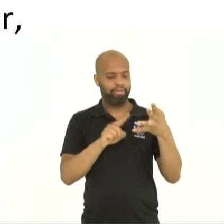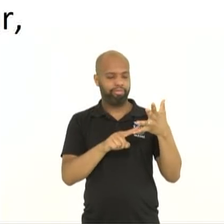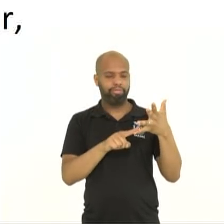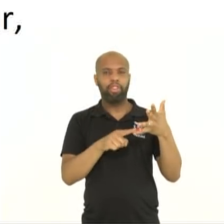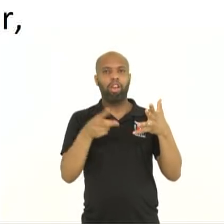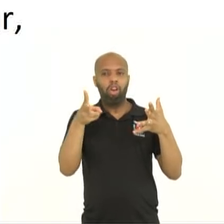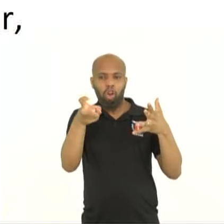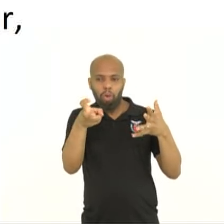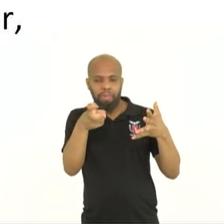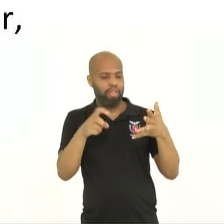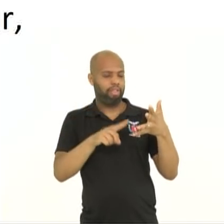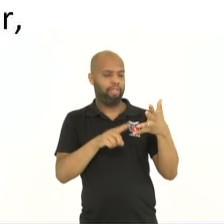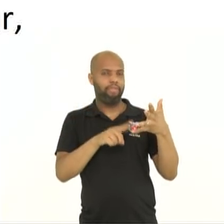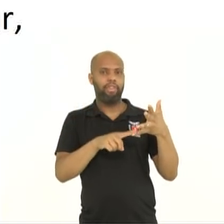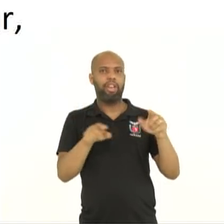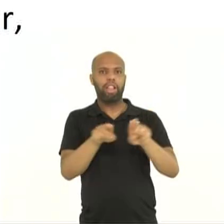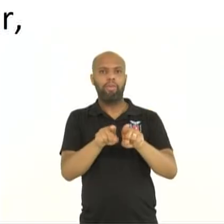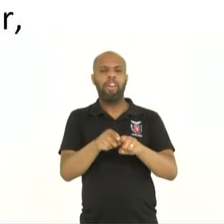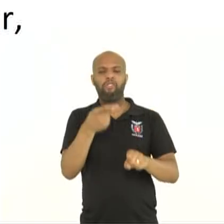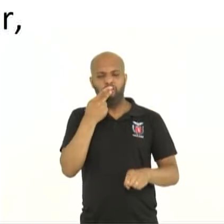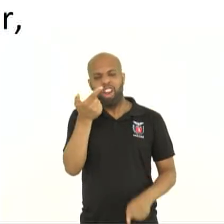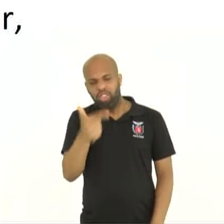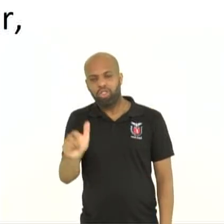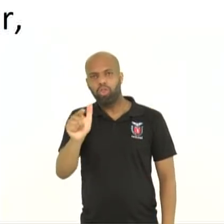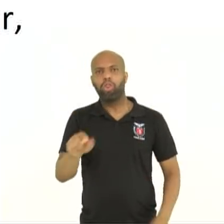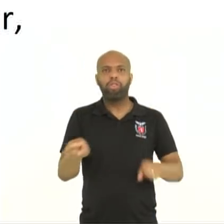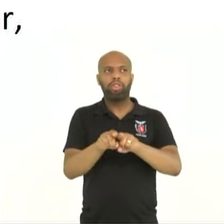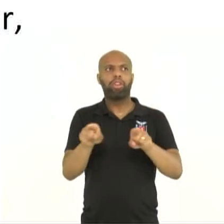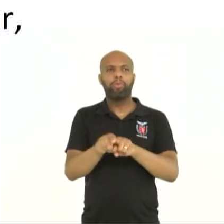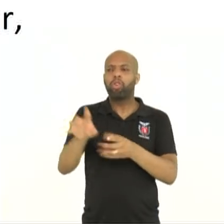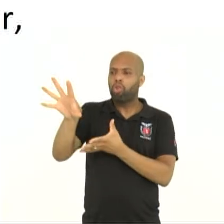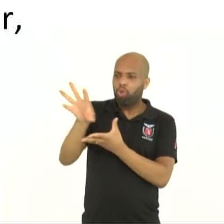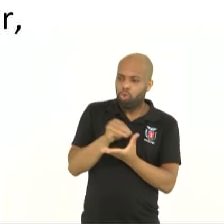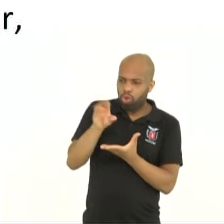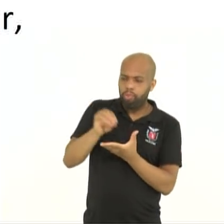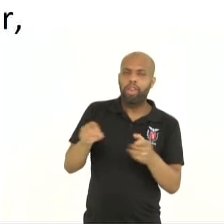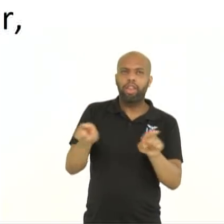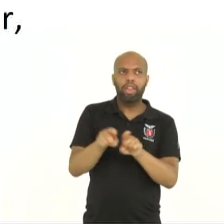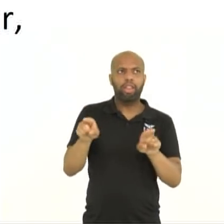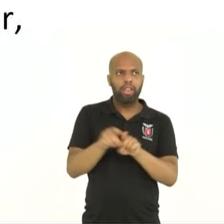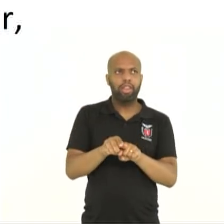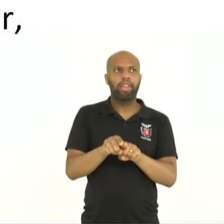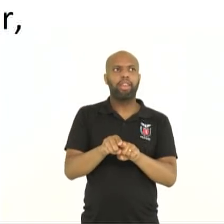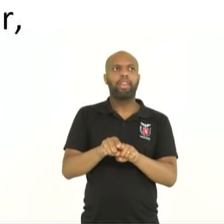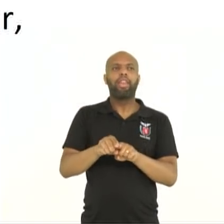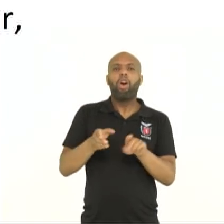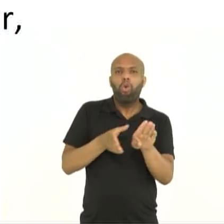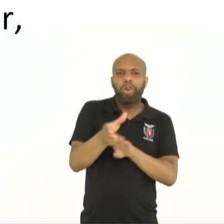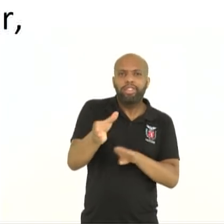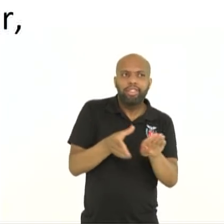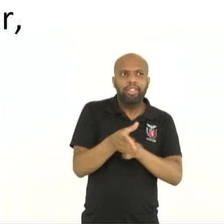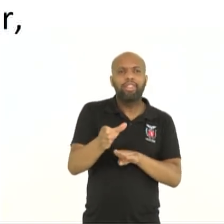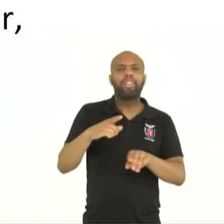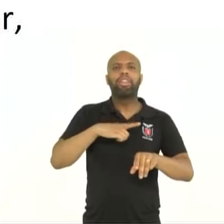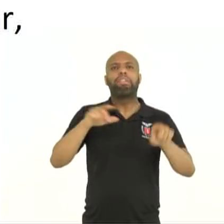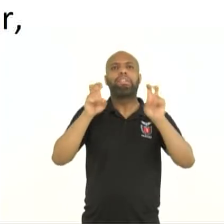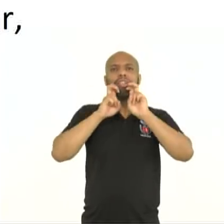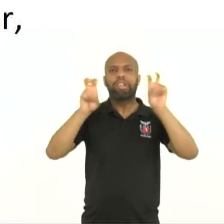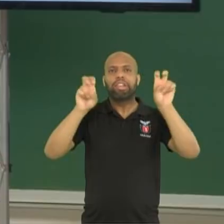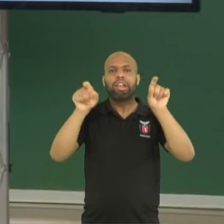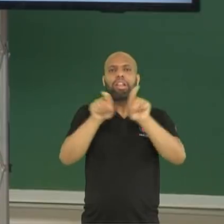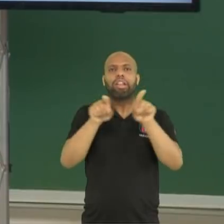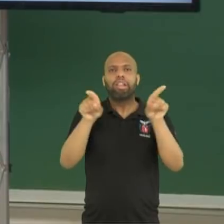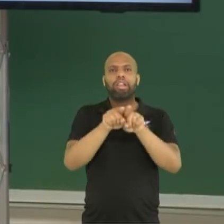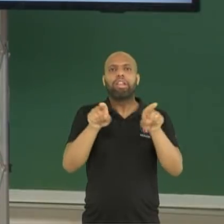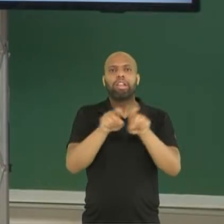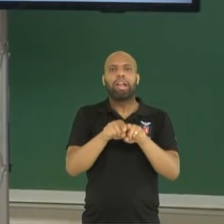falar, observar, retrucar, replicar, exclamar, aconselhar, gritar,